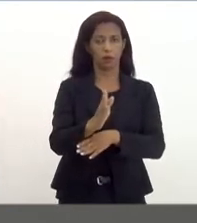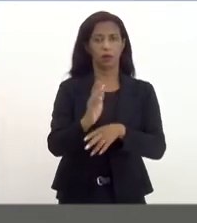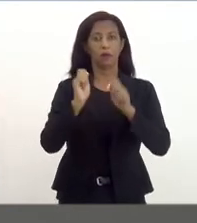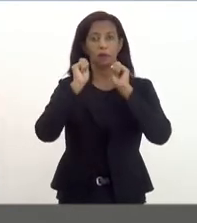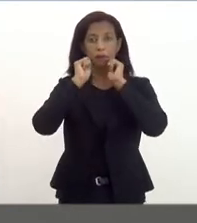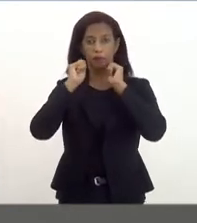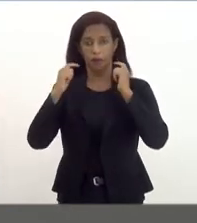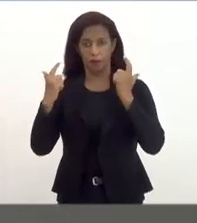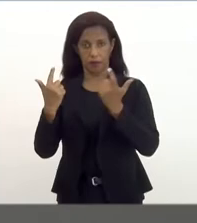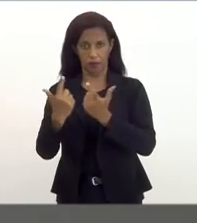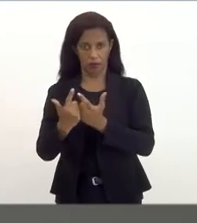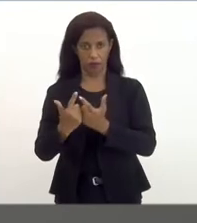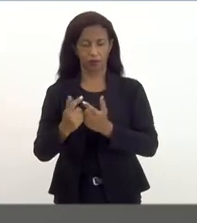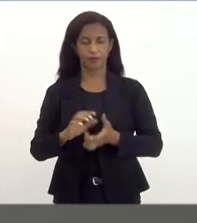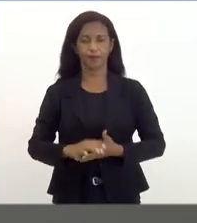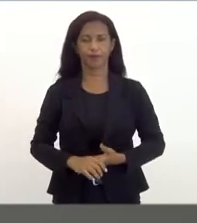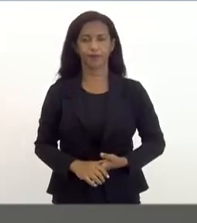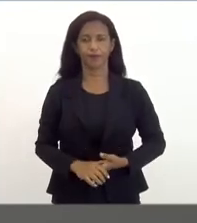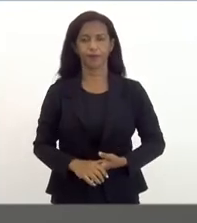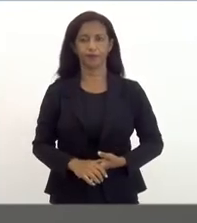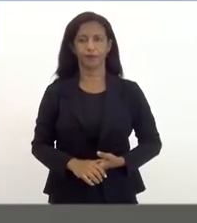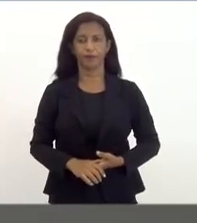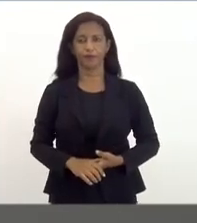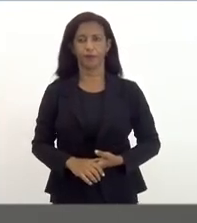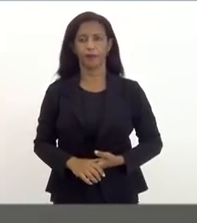Assembleia pela Assembleia Legislativa